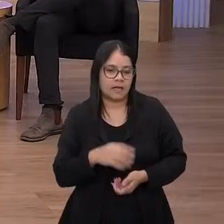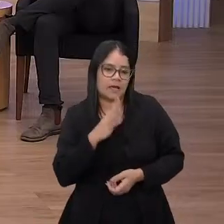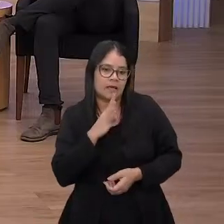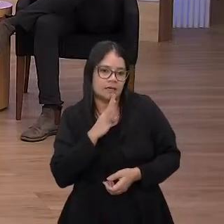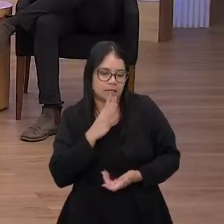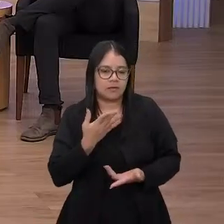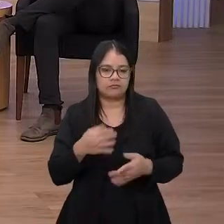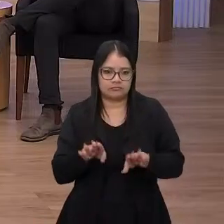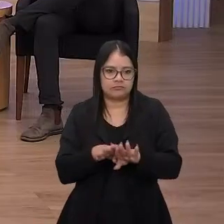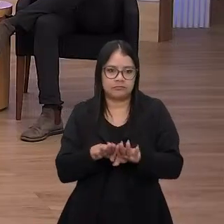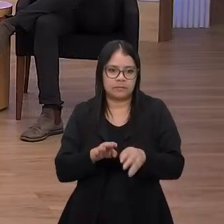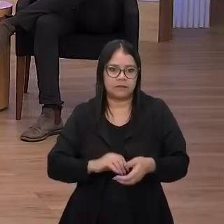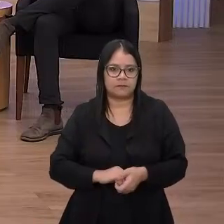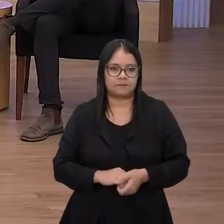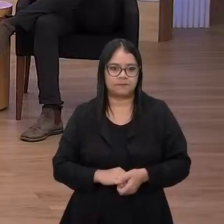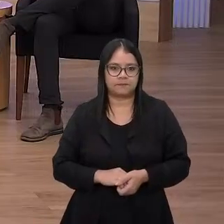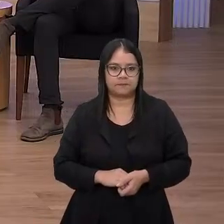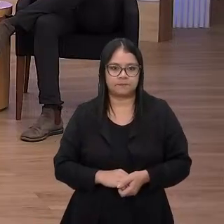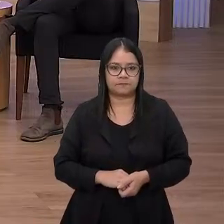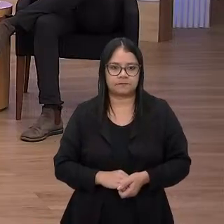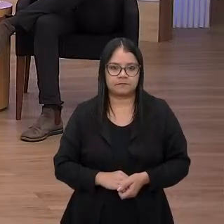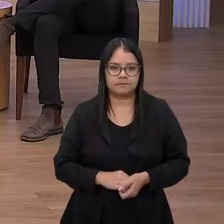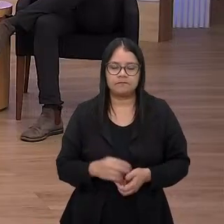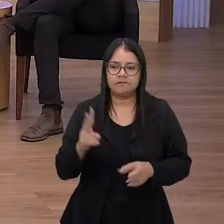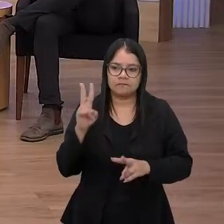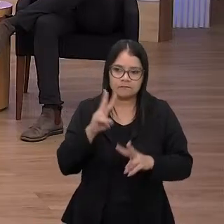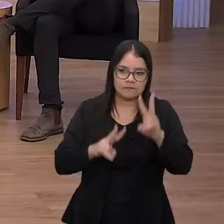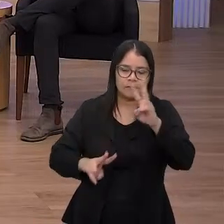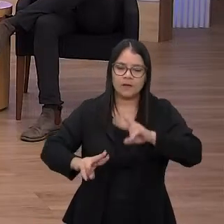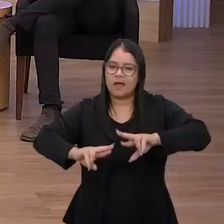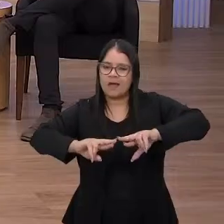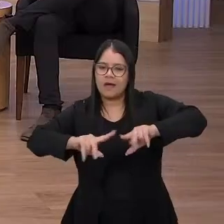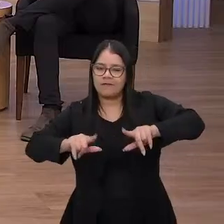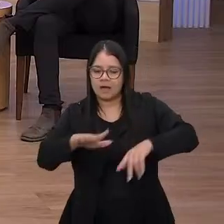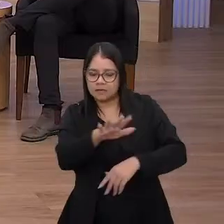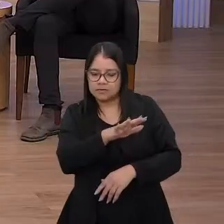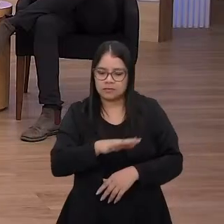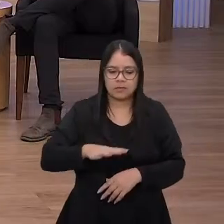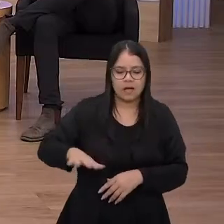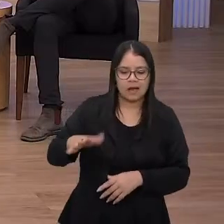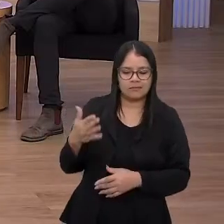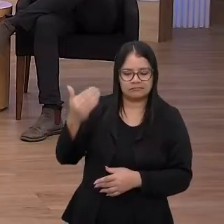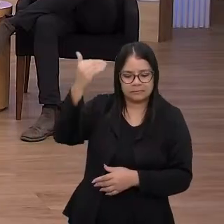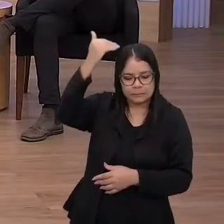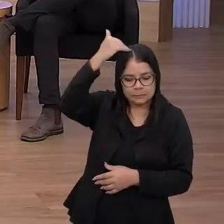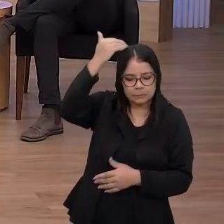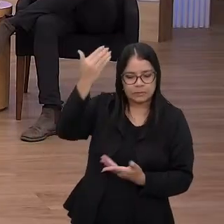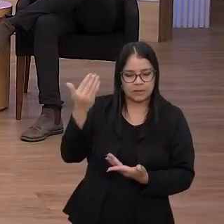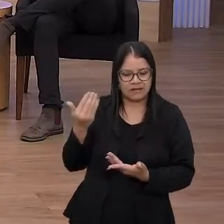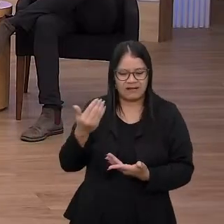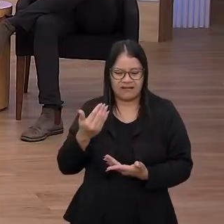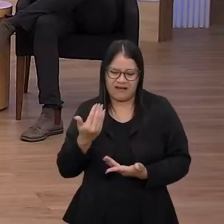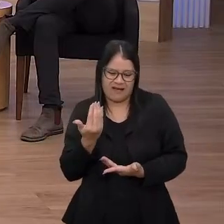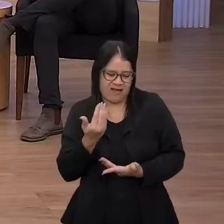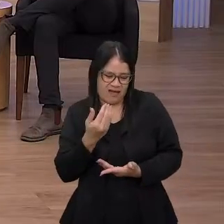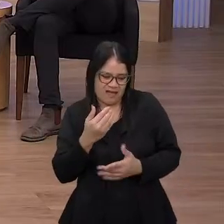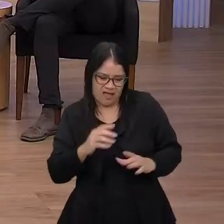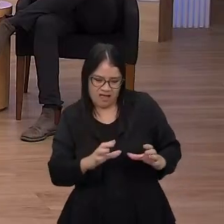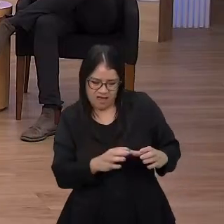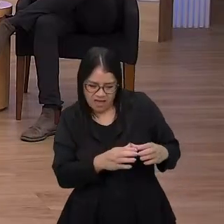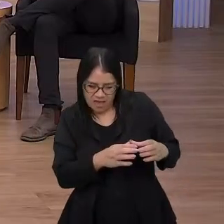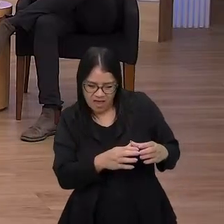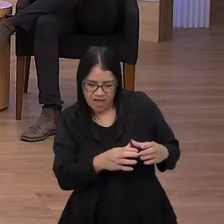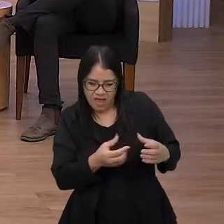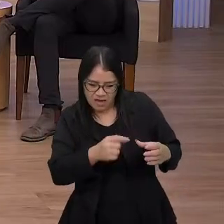bacana isso. Eu vejo muitos lugares, às vezes, colocarem desculpas. Mas é que são muitas lixeiras.